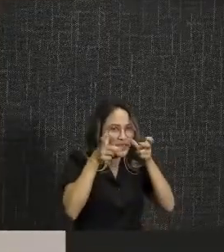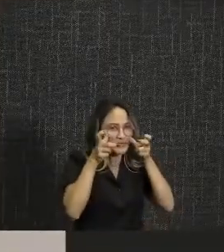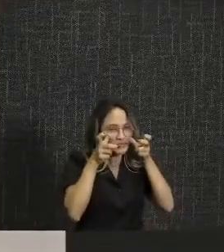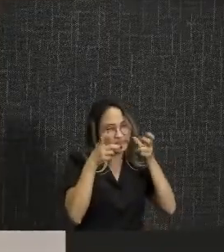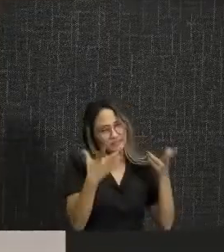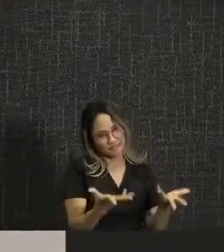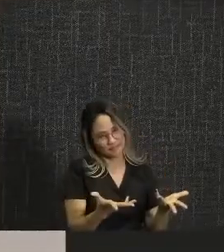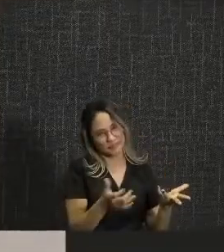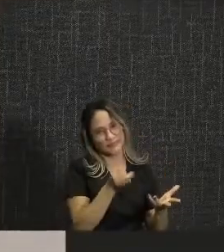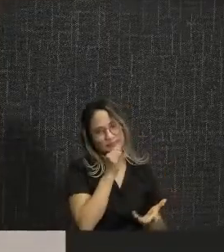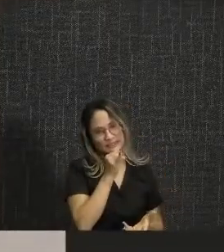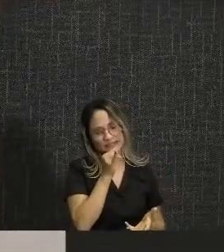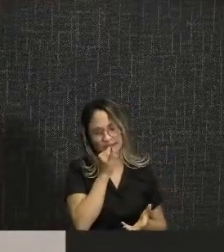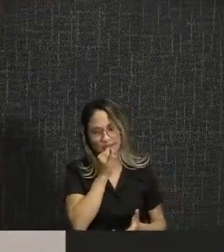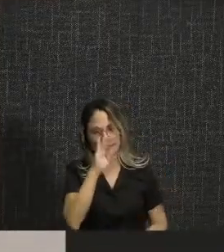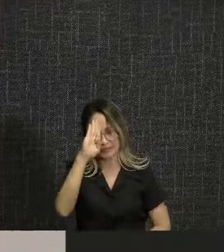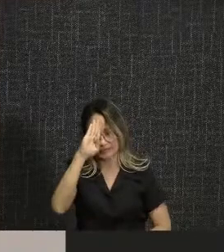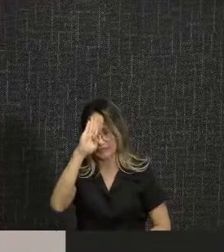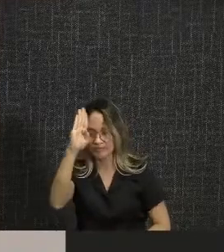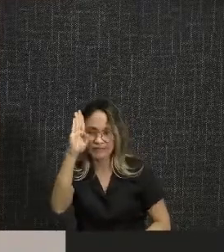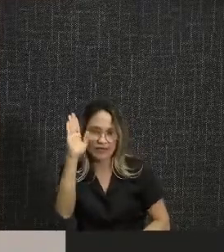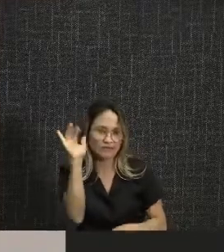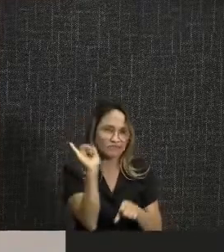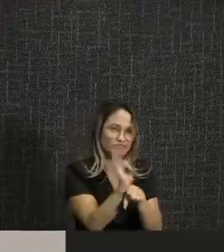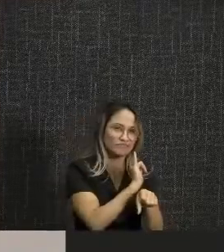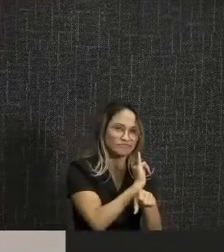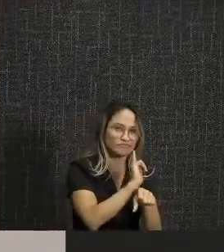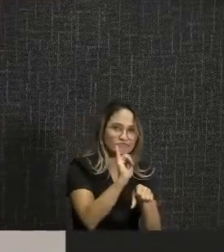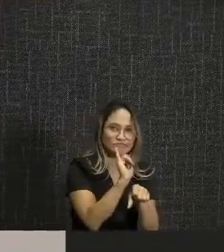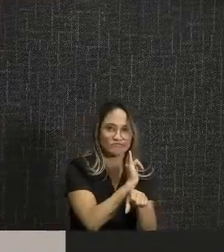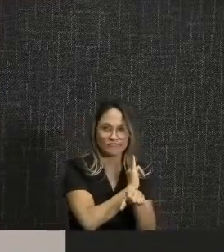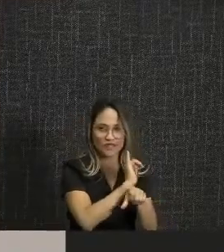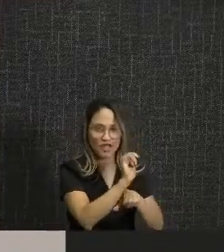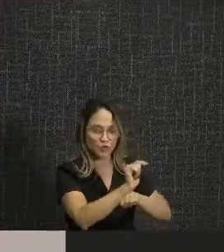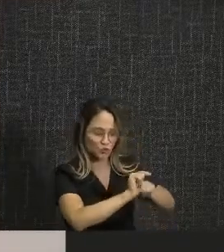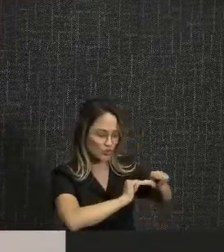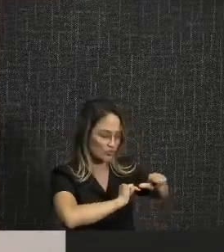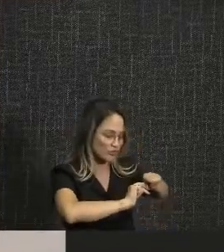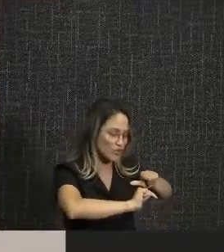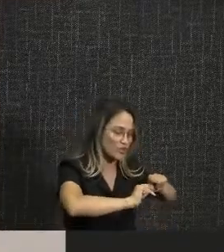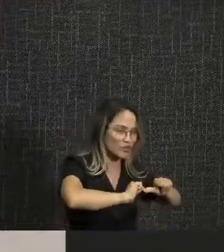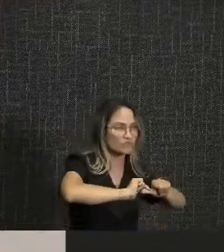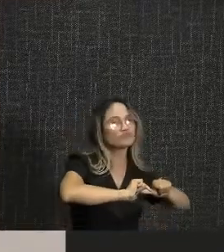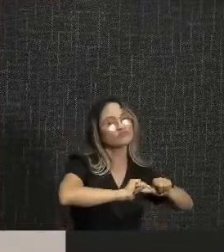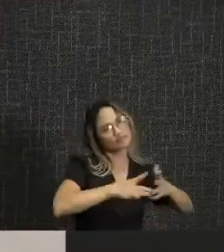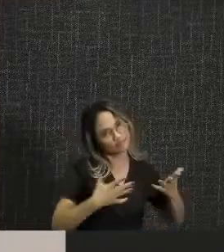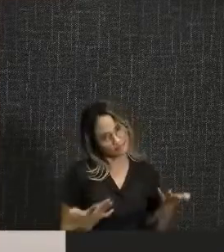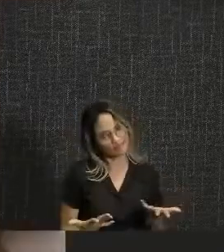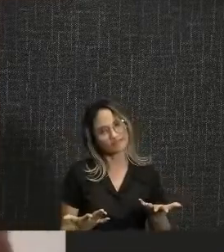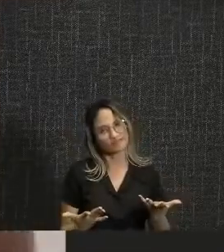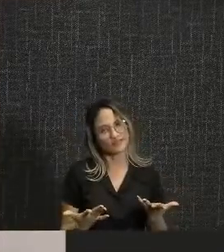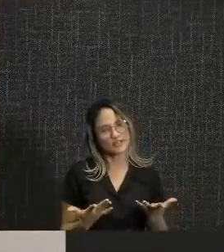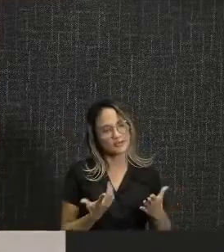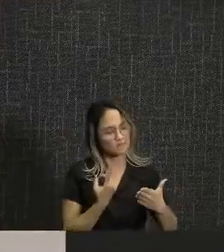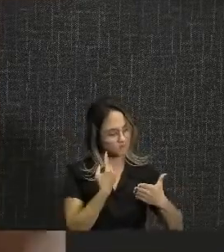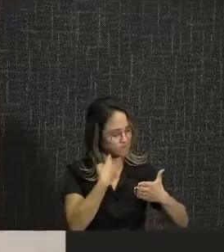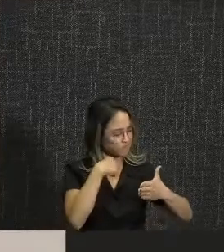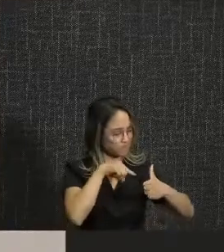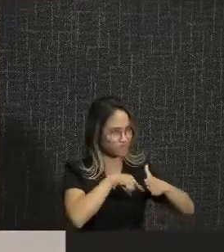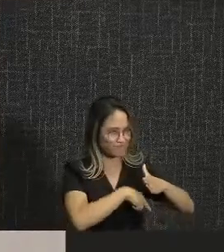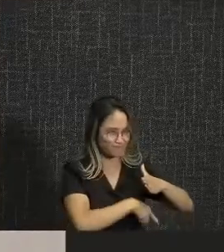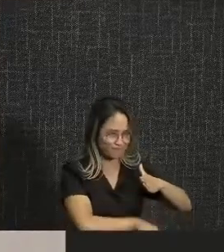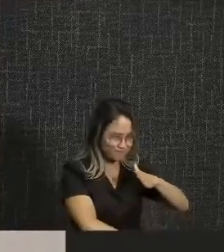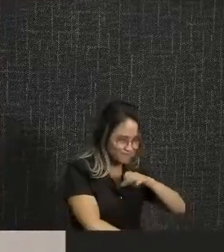né? Aquelas variáveis que são chaves do seu negócio, você se aprofundar nelas,